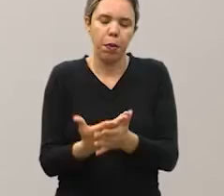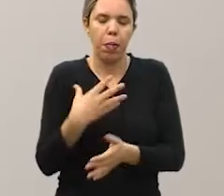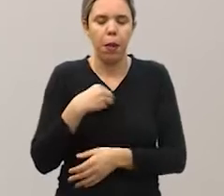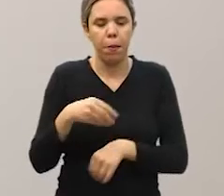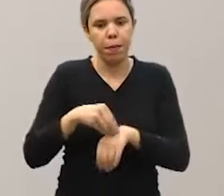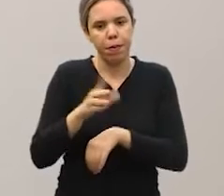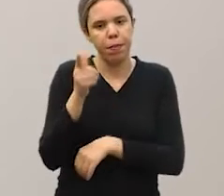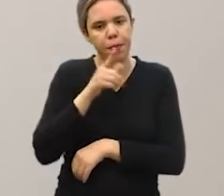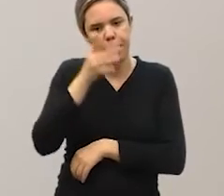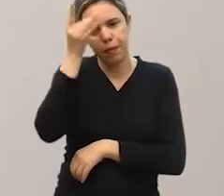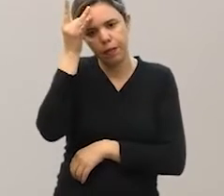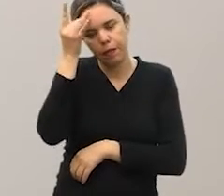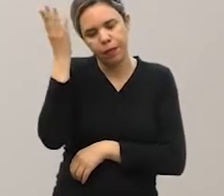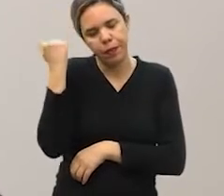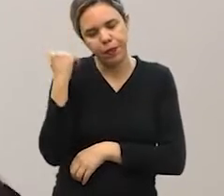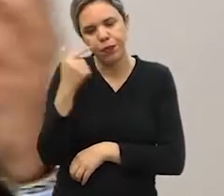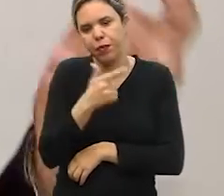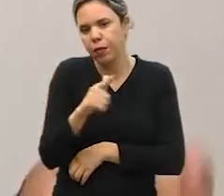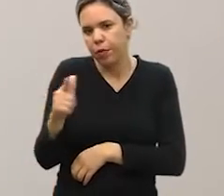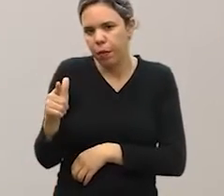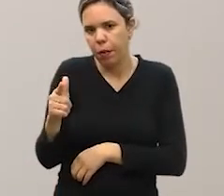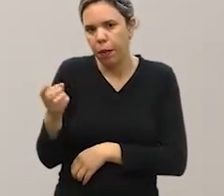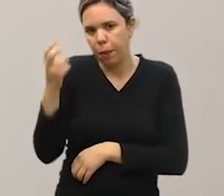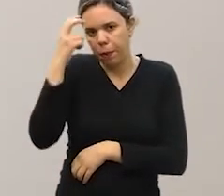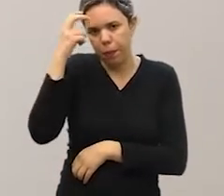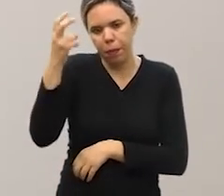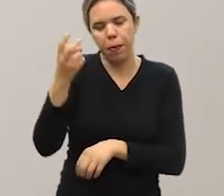seus filhos. A gente sabe que não existe uma